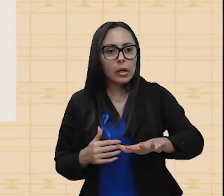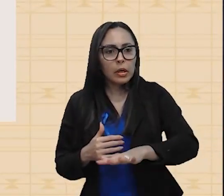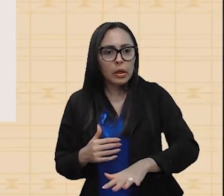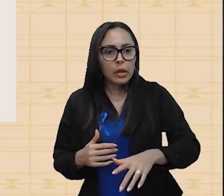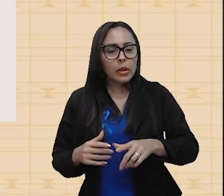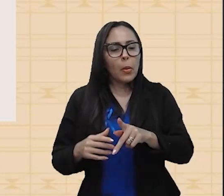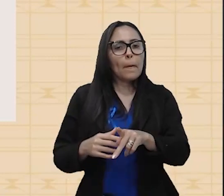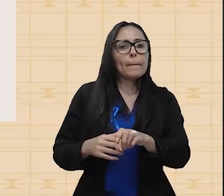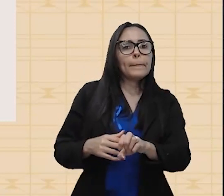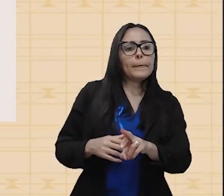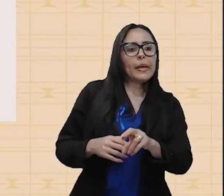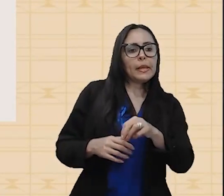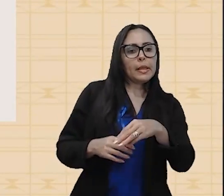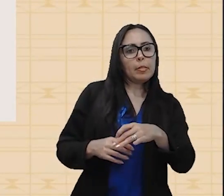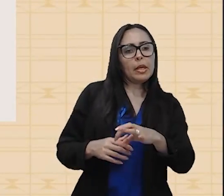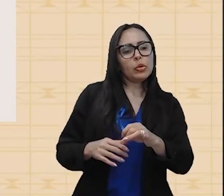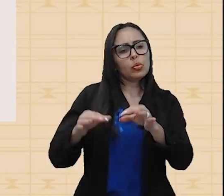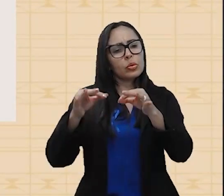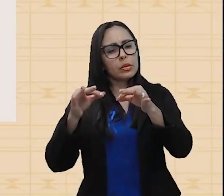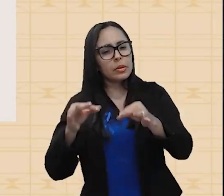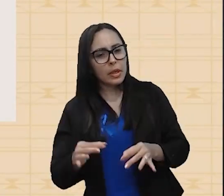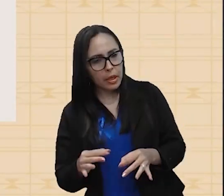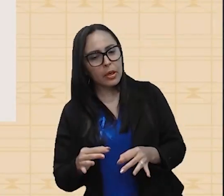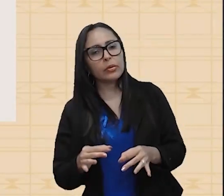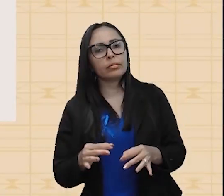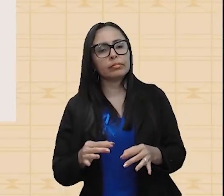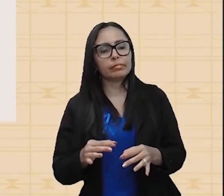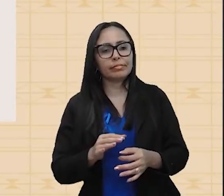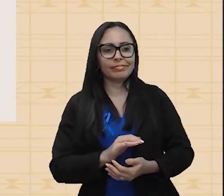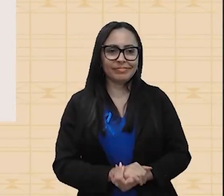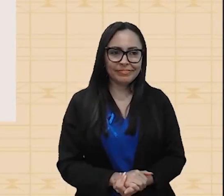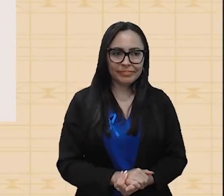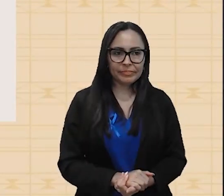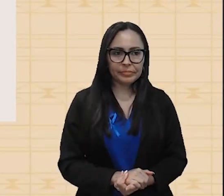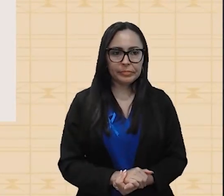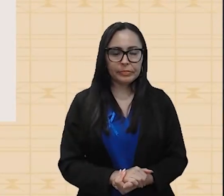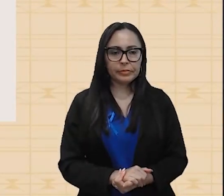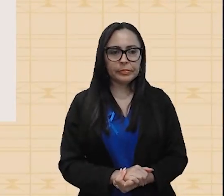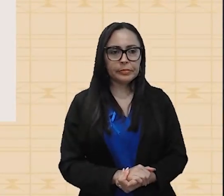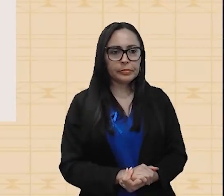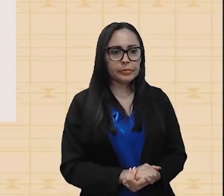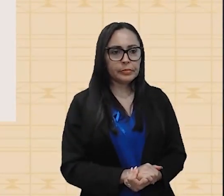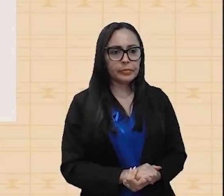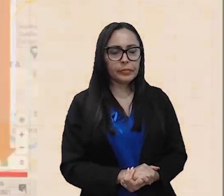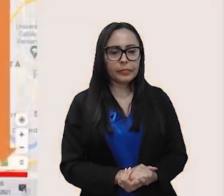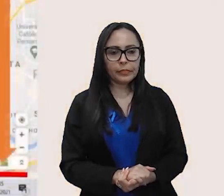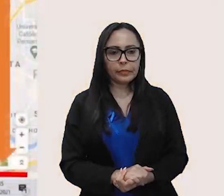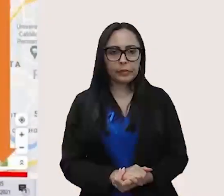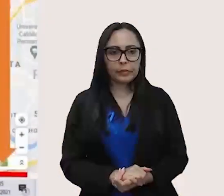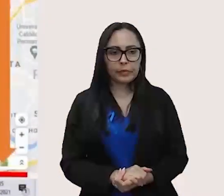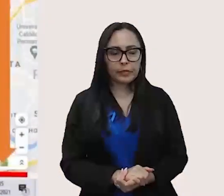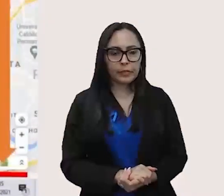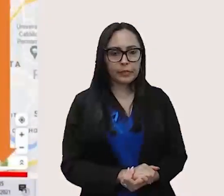teu perímetro adequadamente por esse processo. Tá massa? Show de bola? Bora seguir